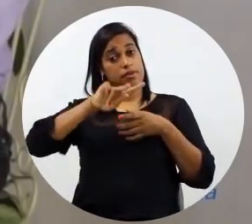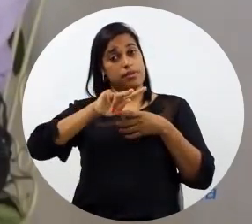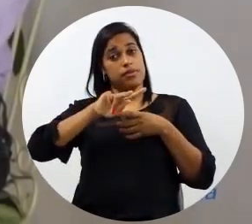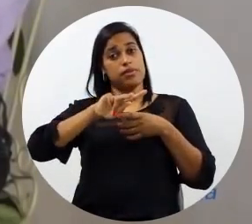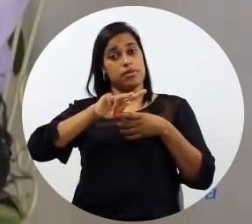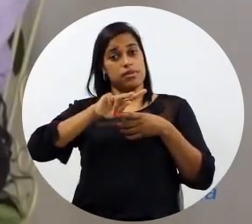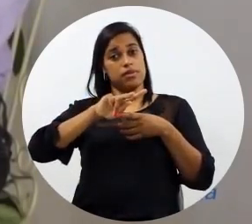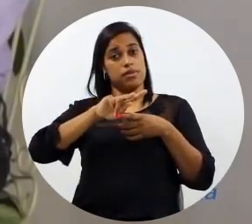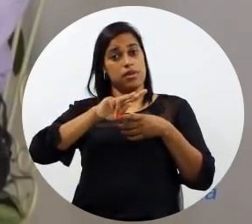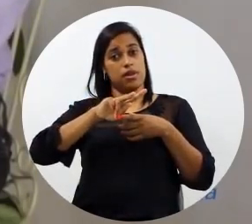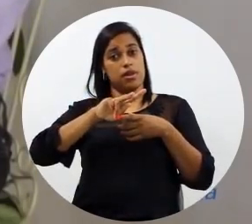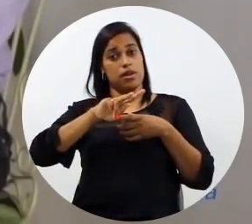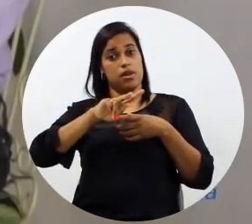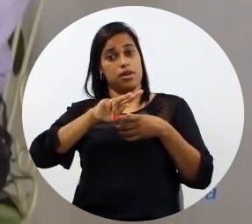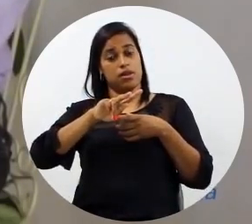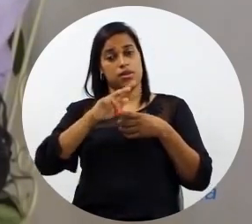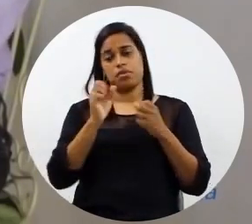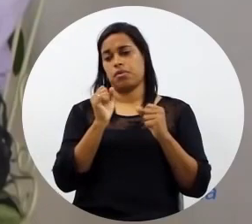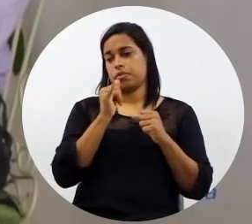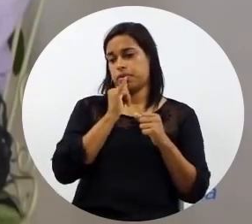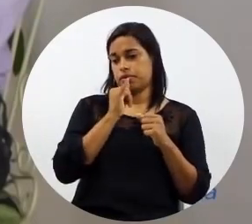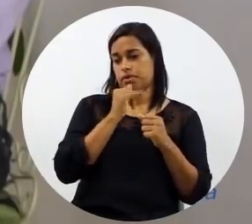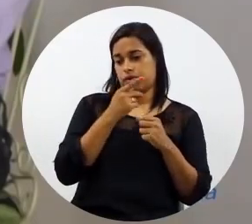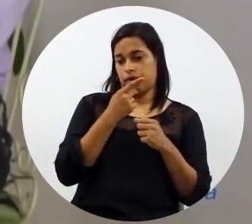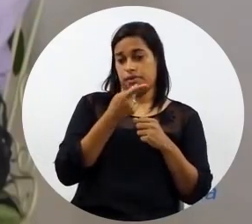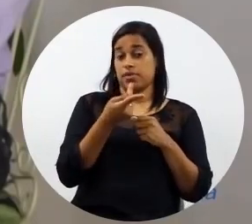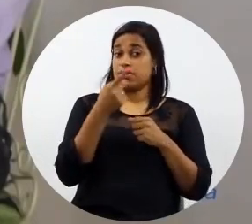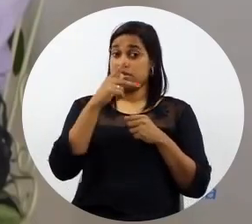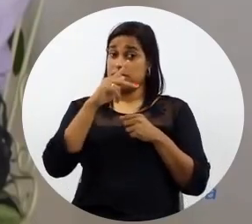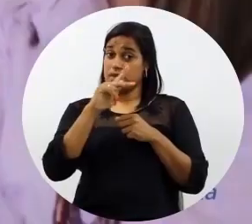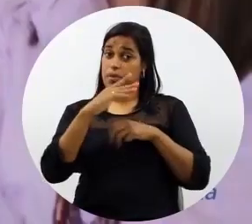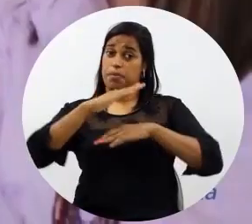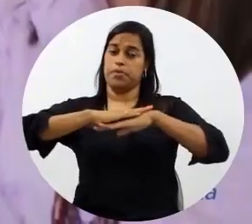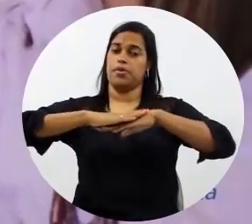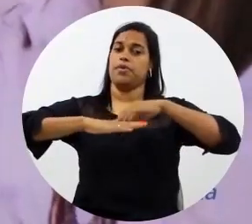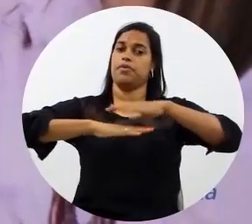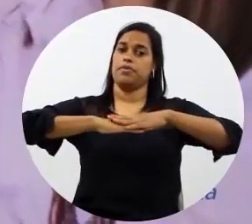seu subalterno, como é que a gente poderia dizer? O seu colaborador.